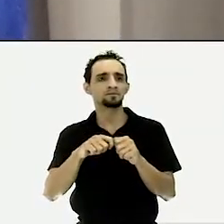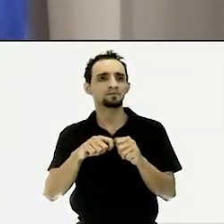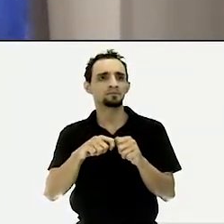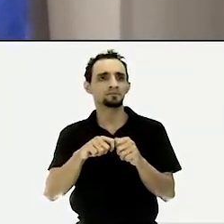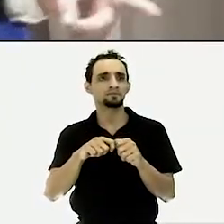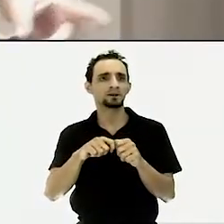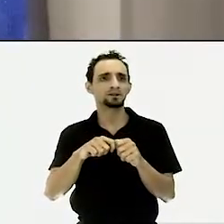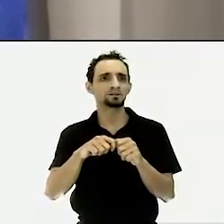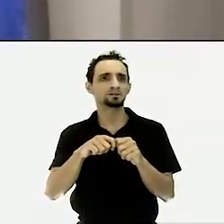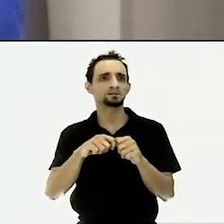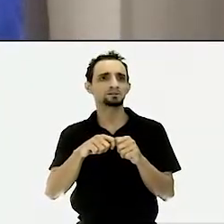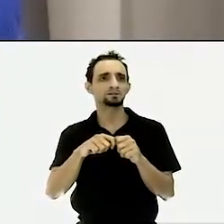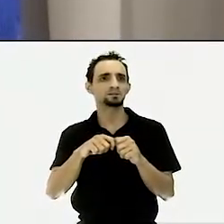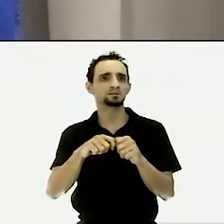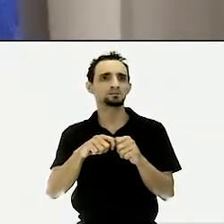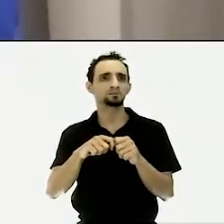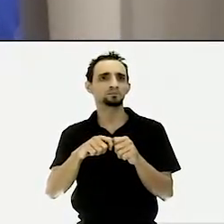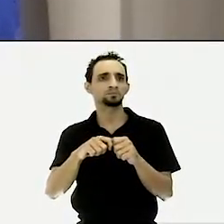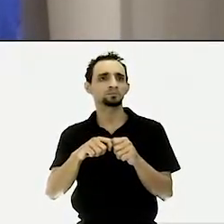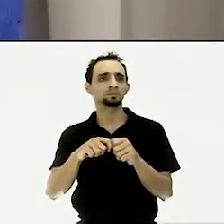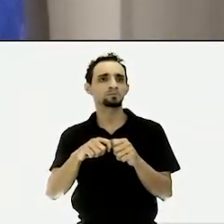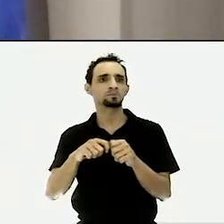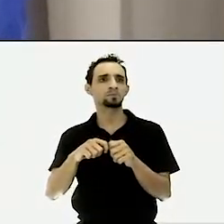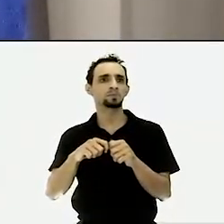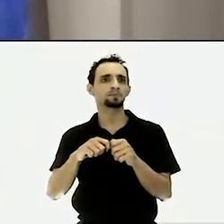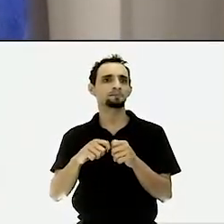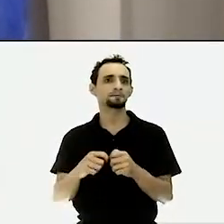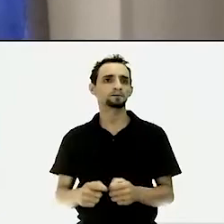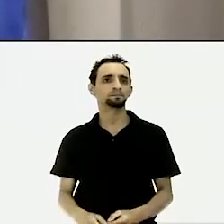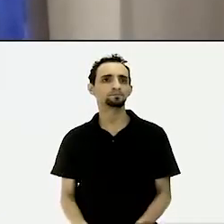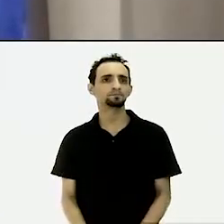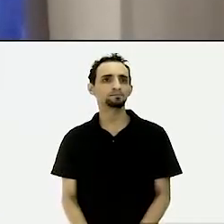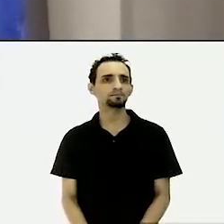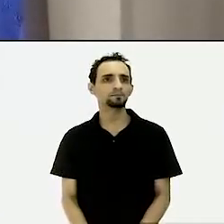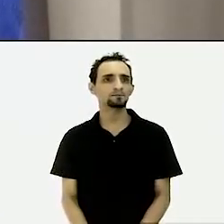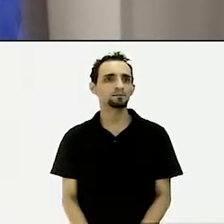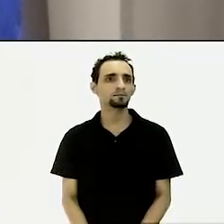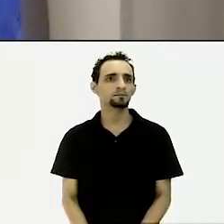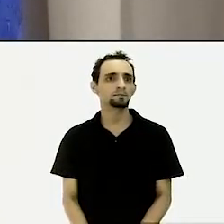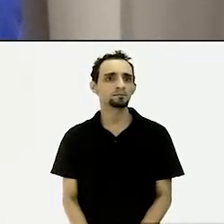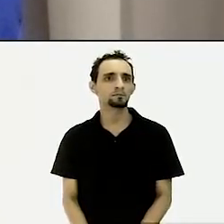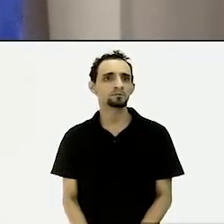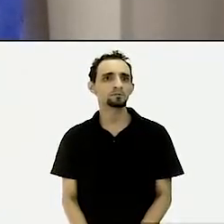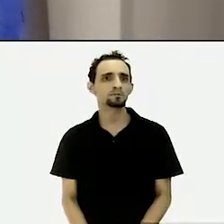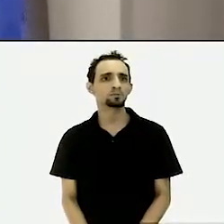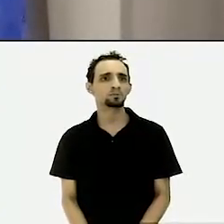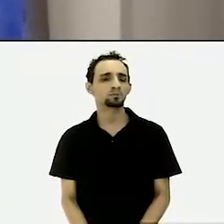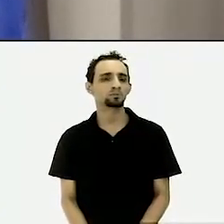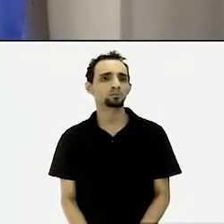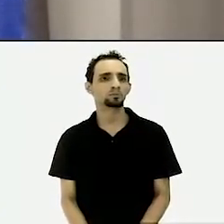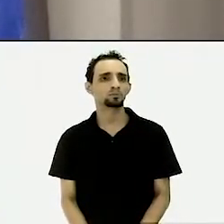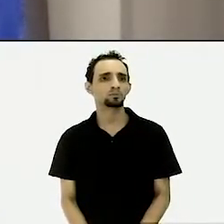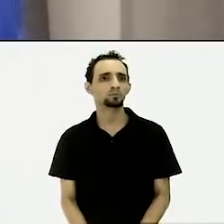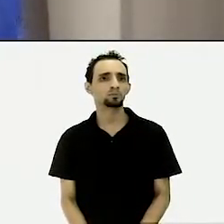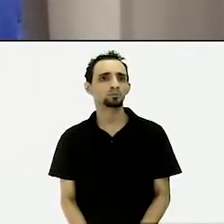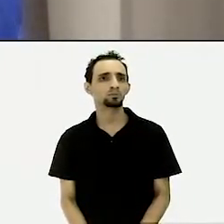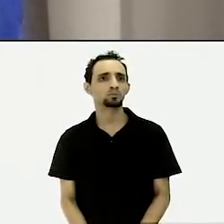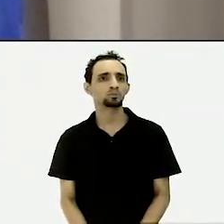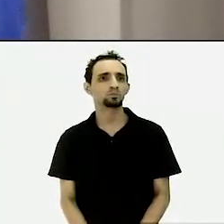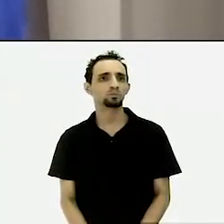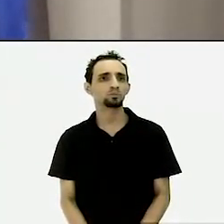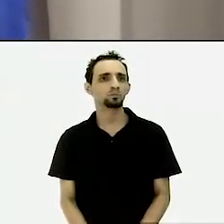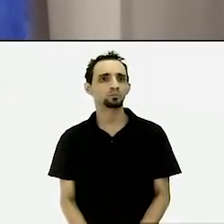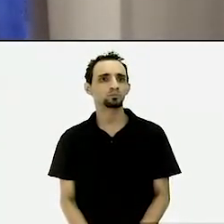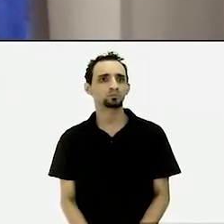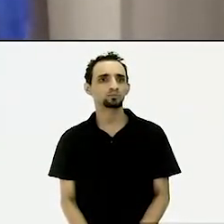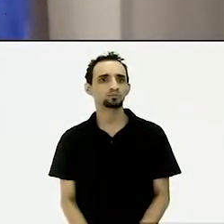é justo, ele tem que jogar o Amador, queria que o Divan revesse isso aí. E ele não pode jogar, mas